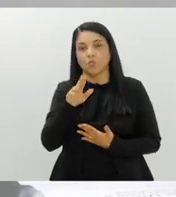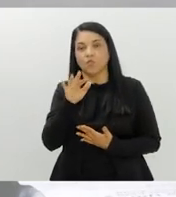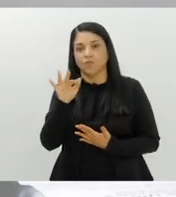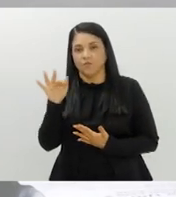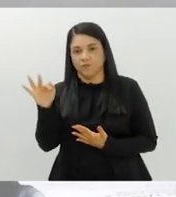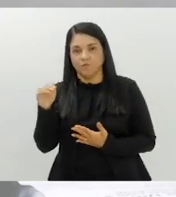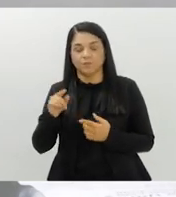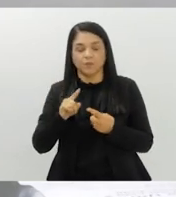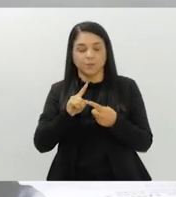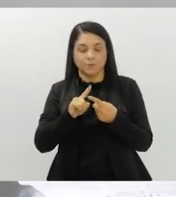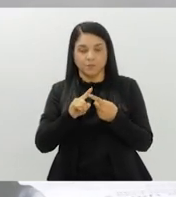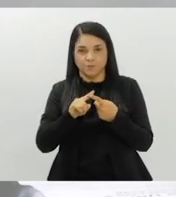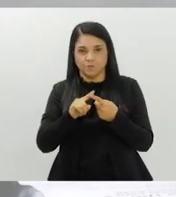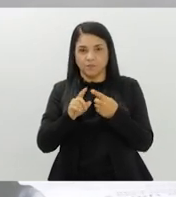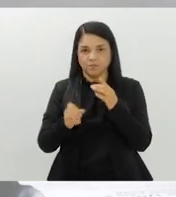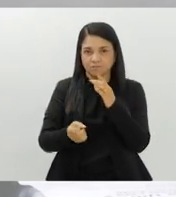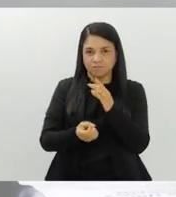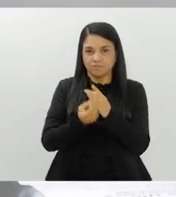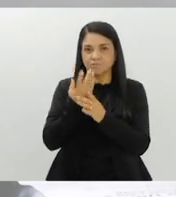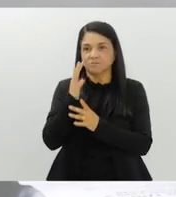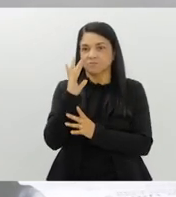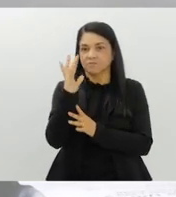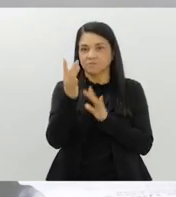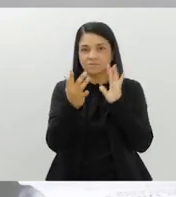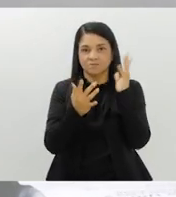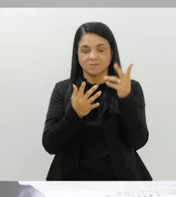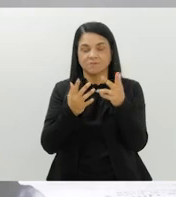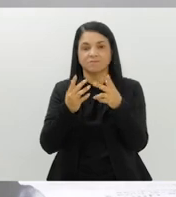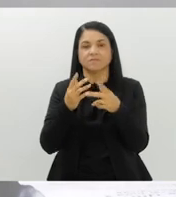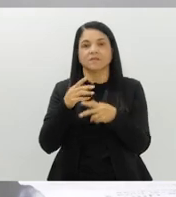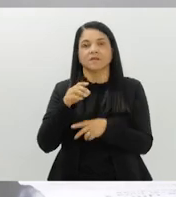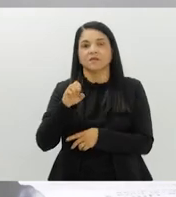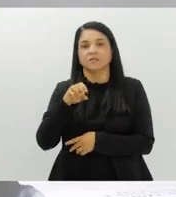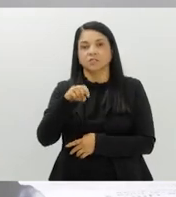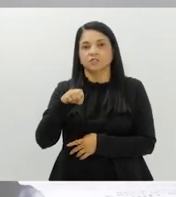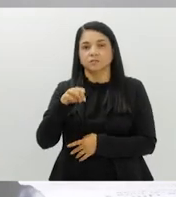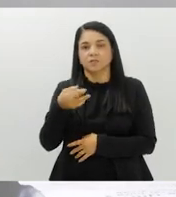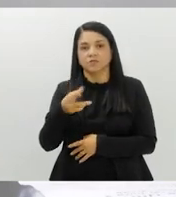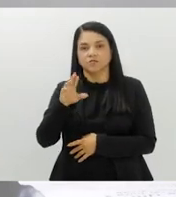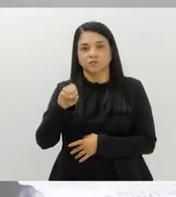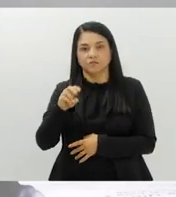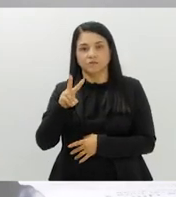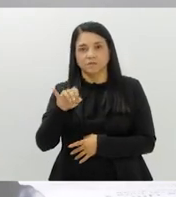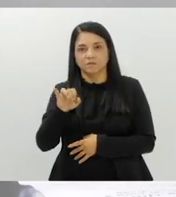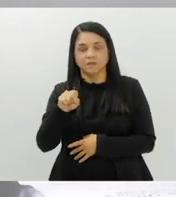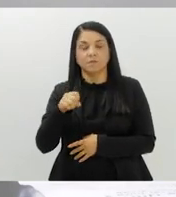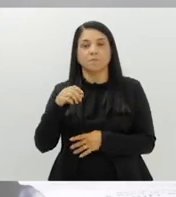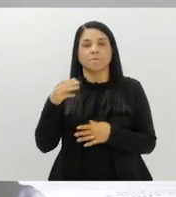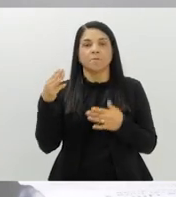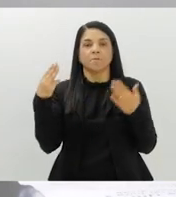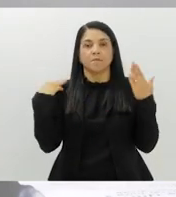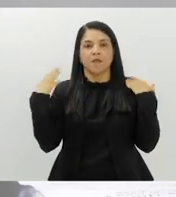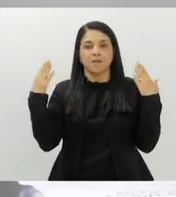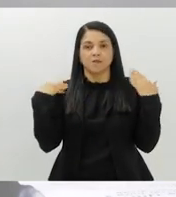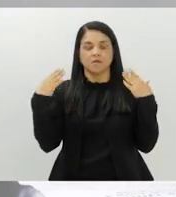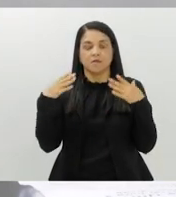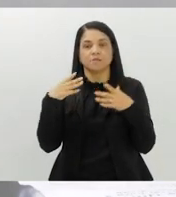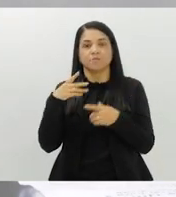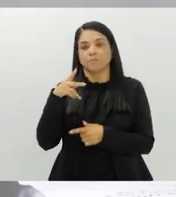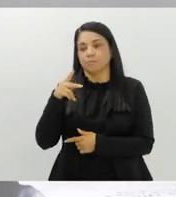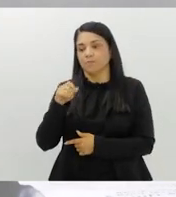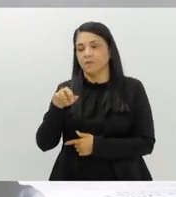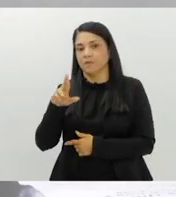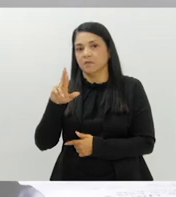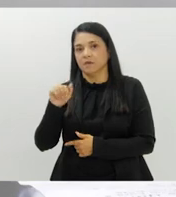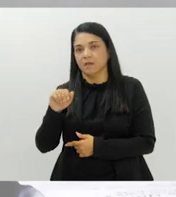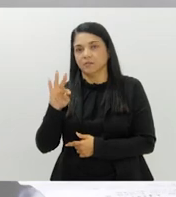Quando nós criamos a Reserva Extrativista Marinha de Itaipu-Piratininga, que era um pedido dos pescadores artesanais,